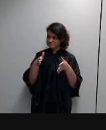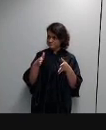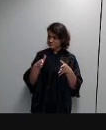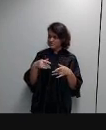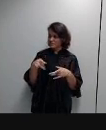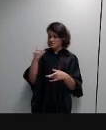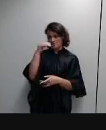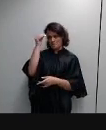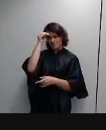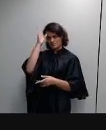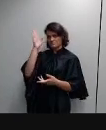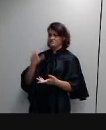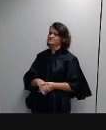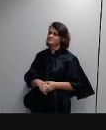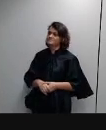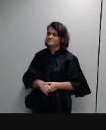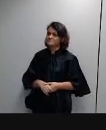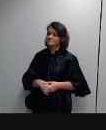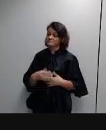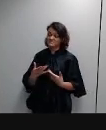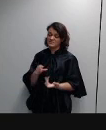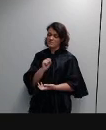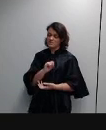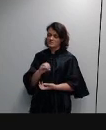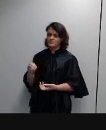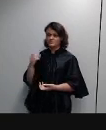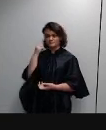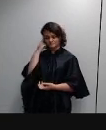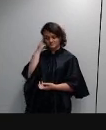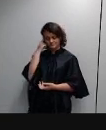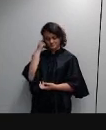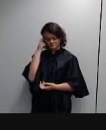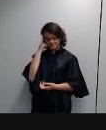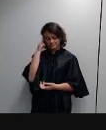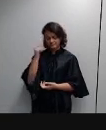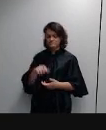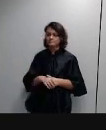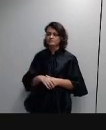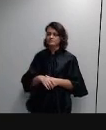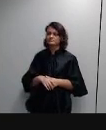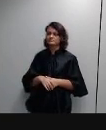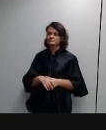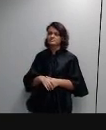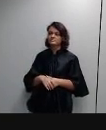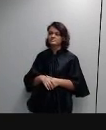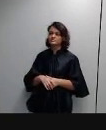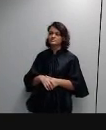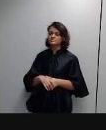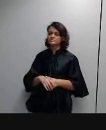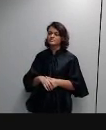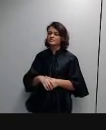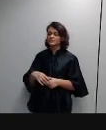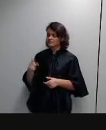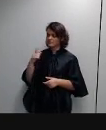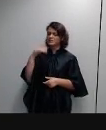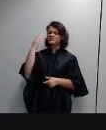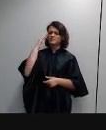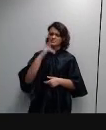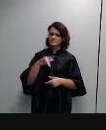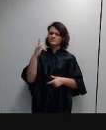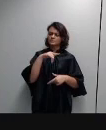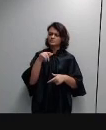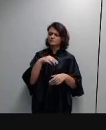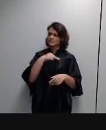registo Então é isso mesmo pequena Ah pois não não eu vou eu ouvir as ponderações a ministra